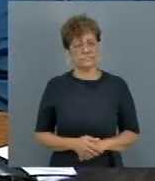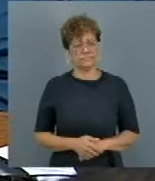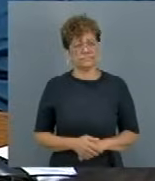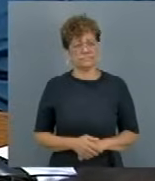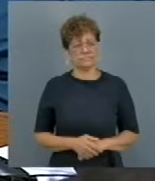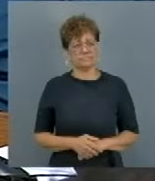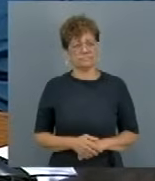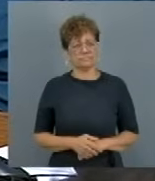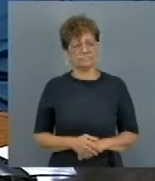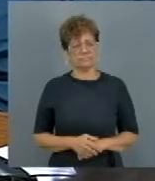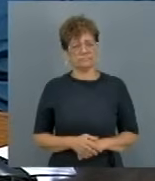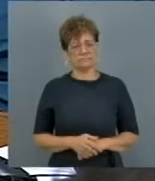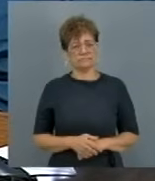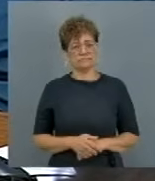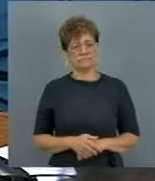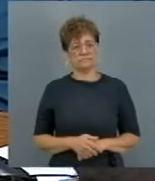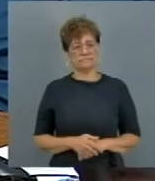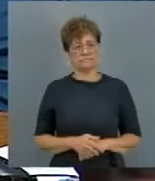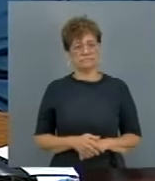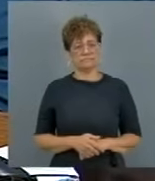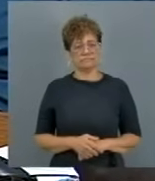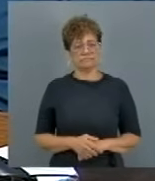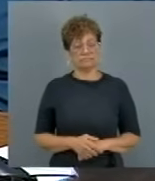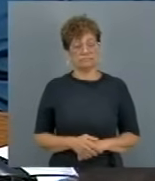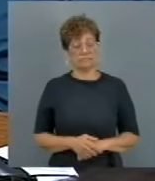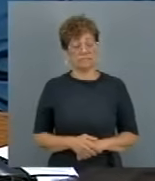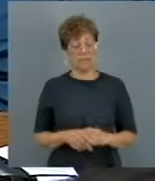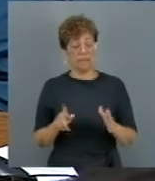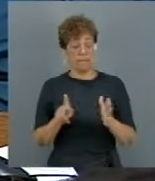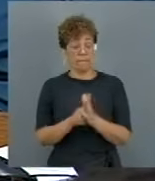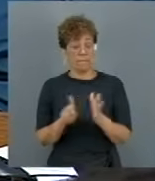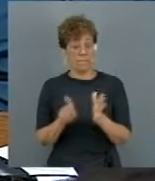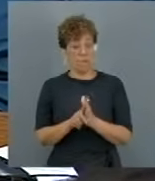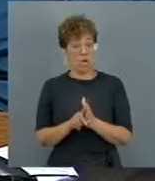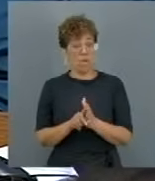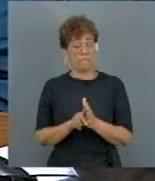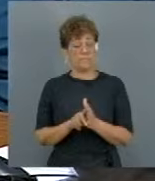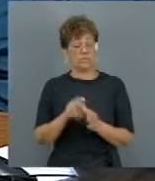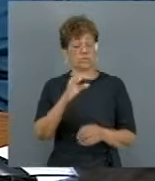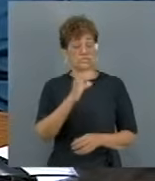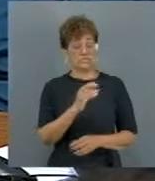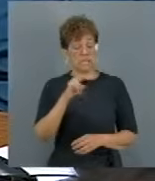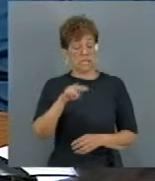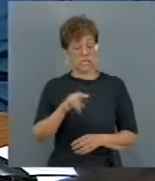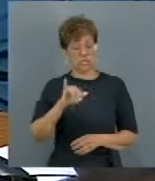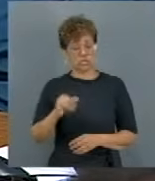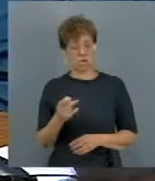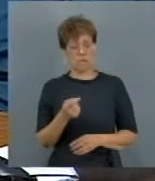Vejam os senhores que o próprio Conselho Nacional da Justiça, recentemente,